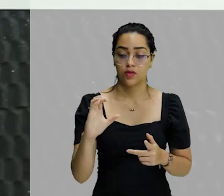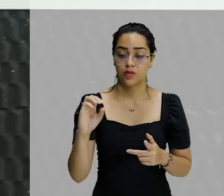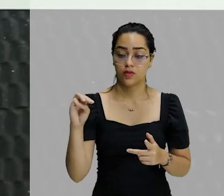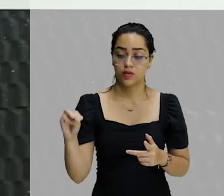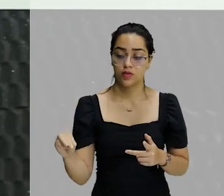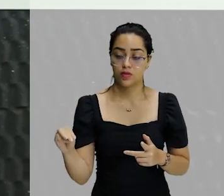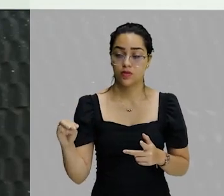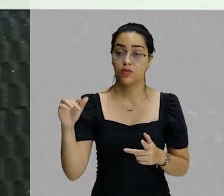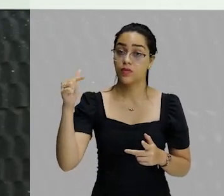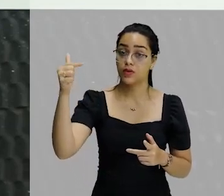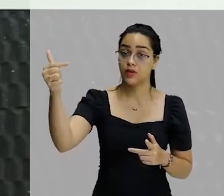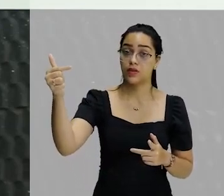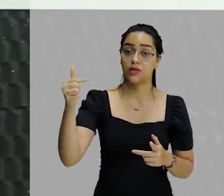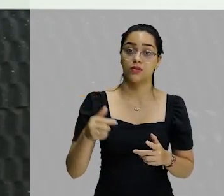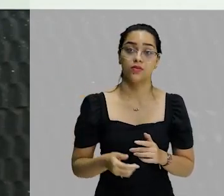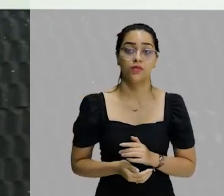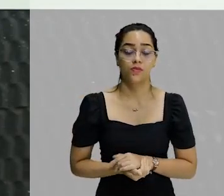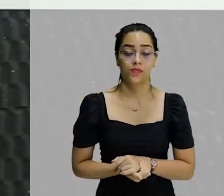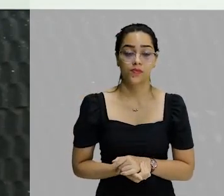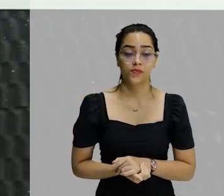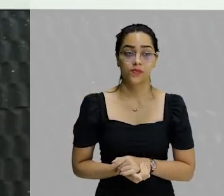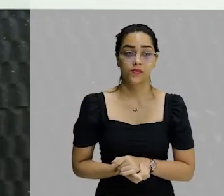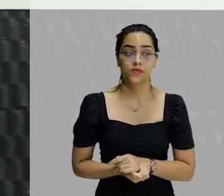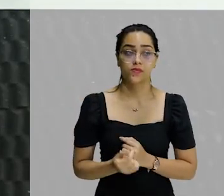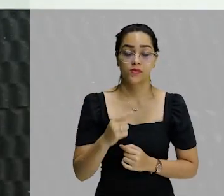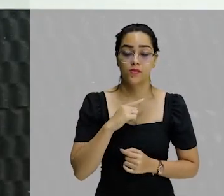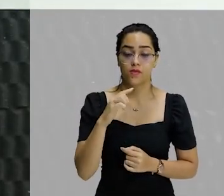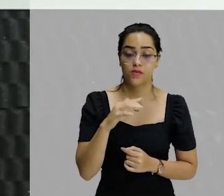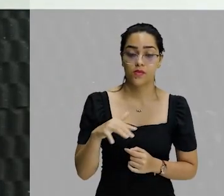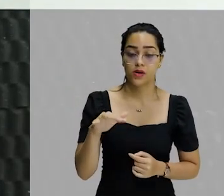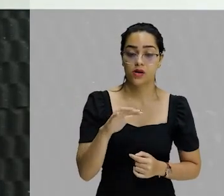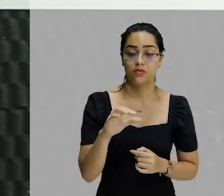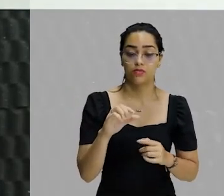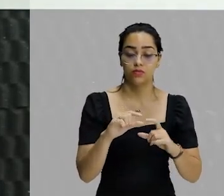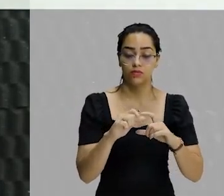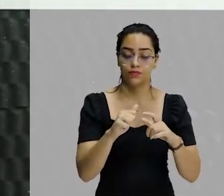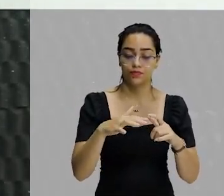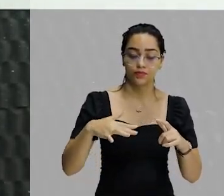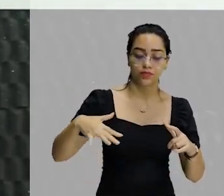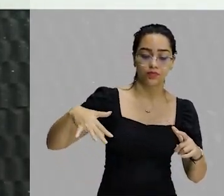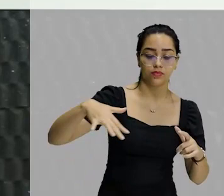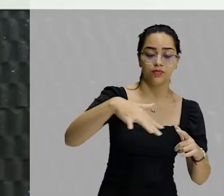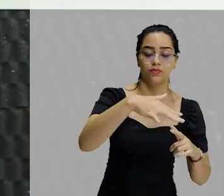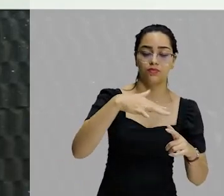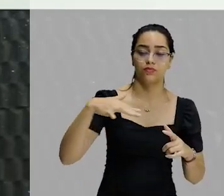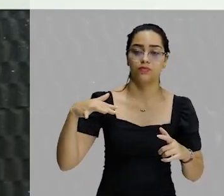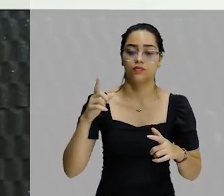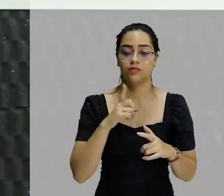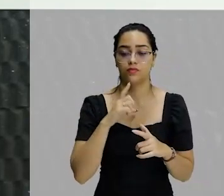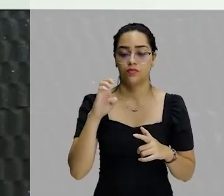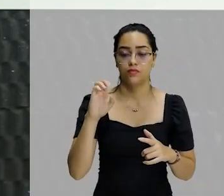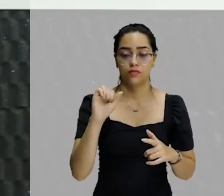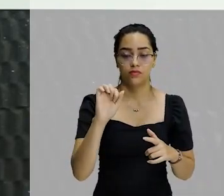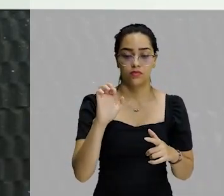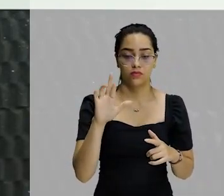centímetros quadrados, né? Essa é a área da superfície dessa